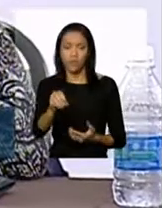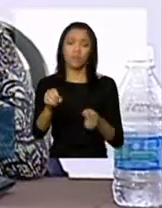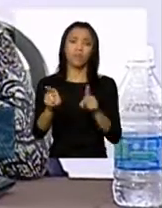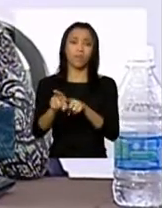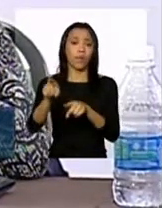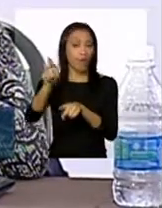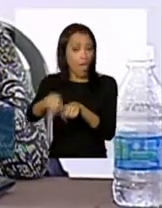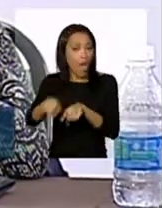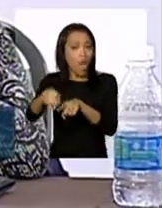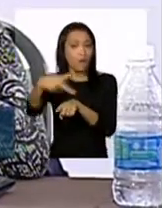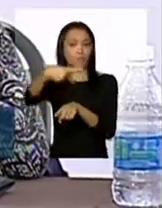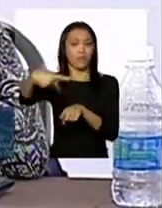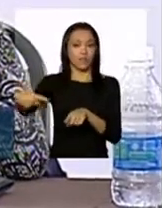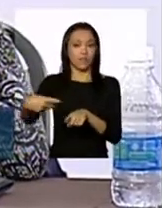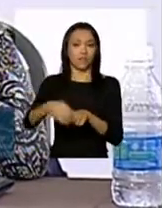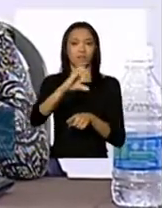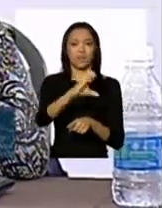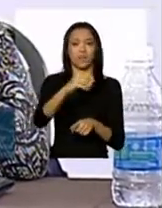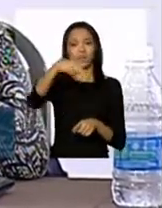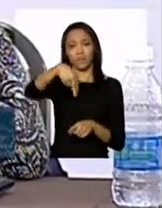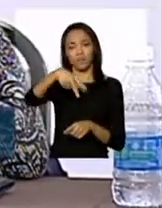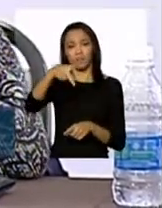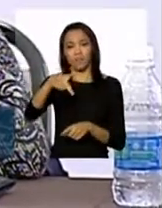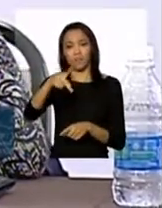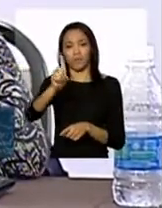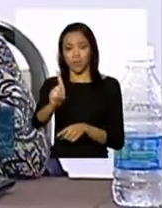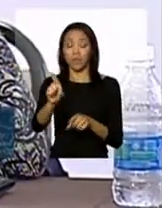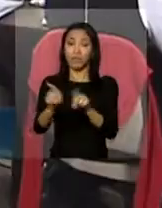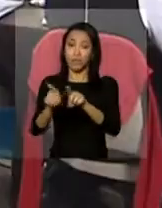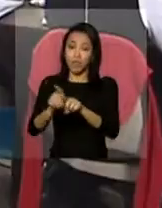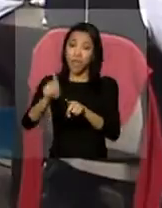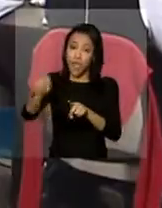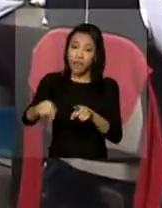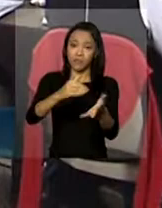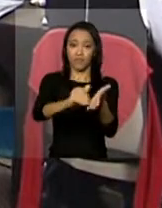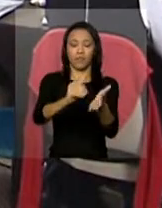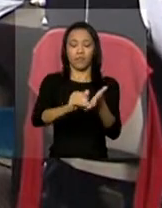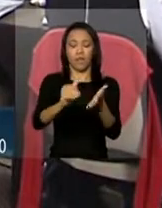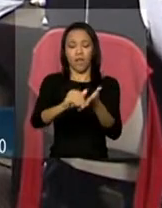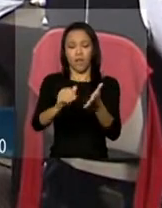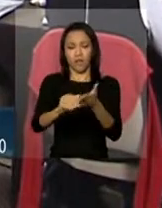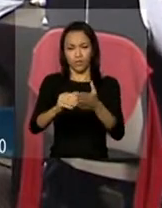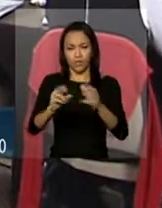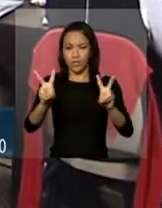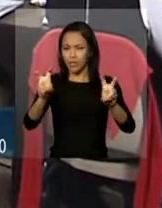ser presidente da CNPD, ele é secretário de Assuntos Estratégicos da SAI.